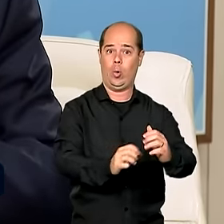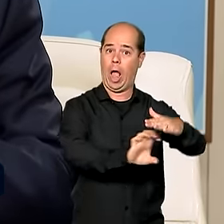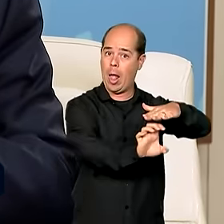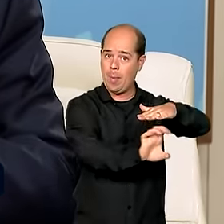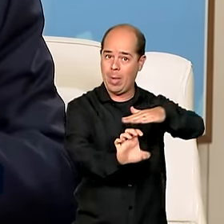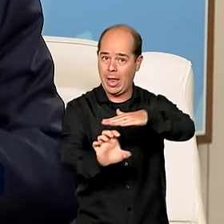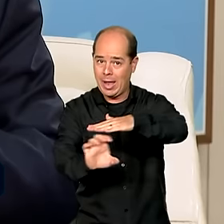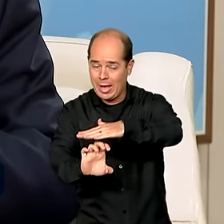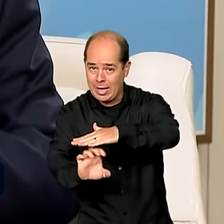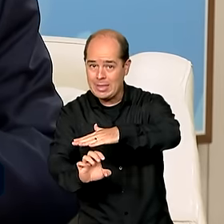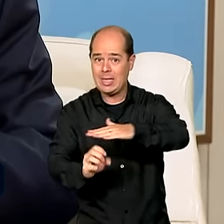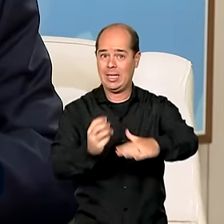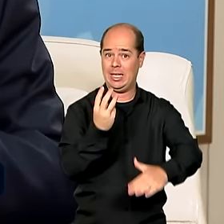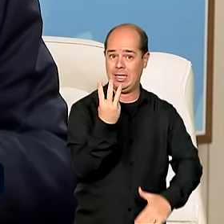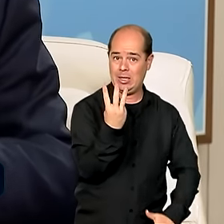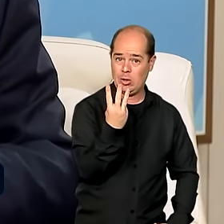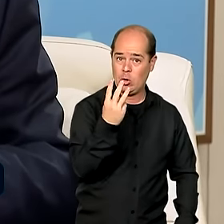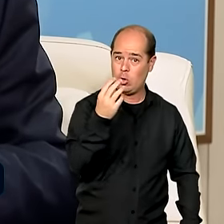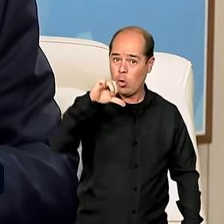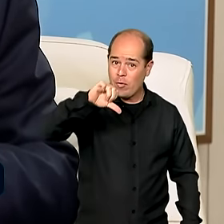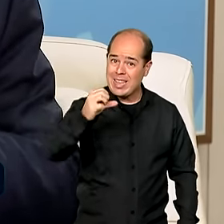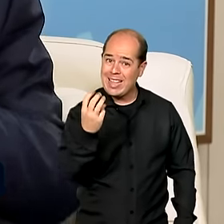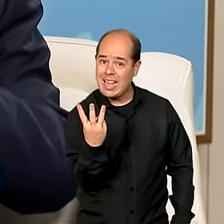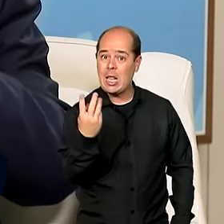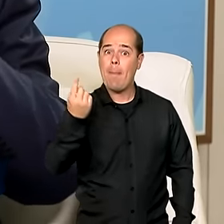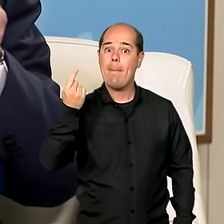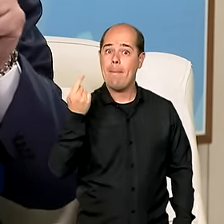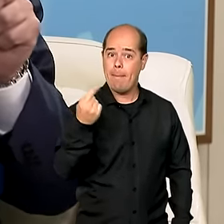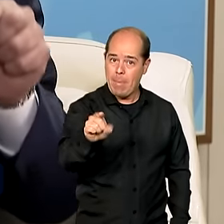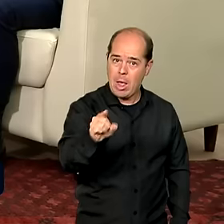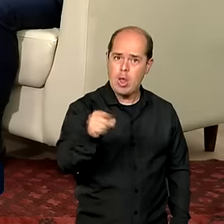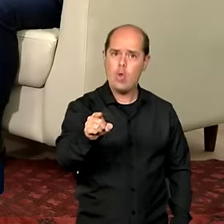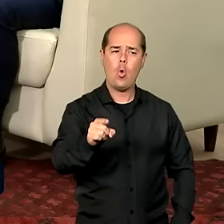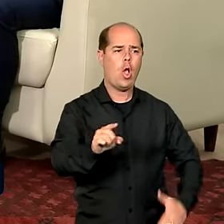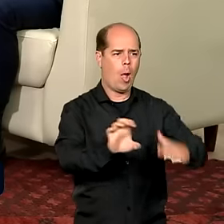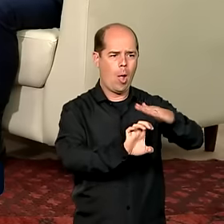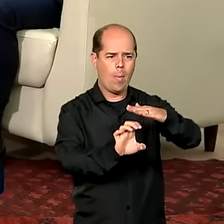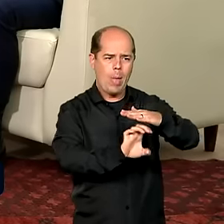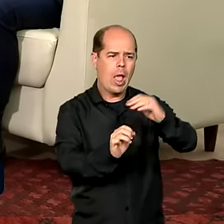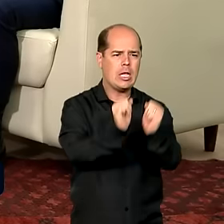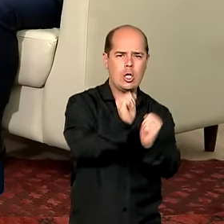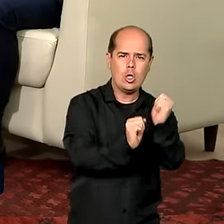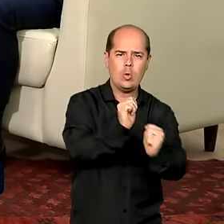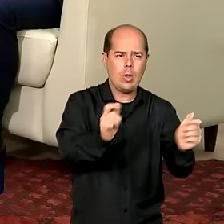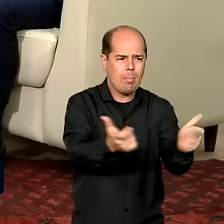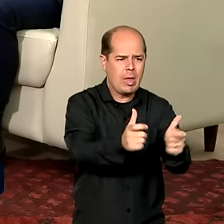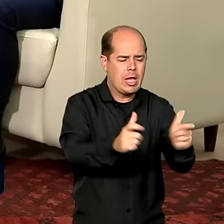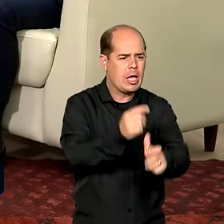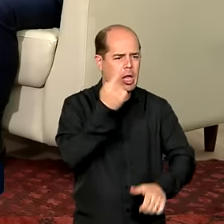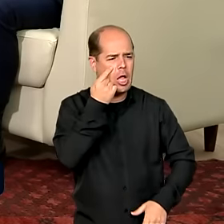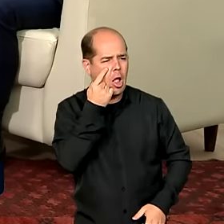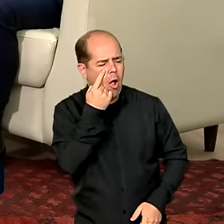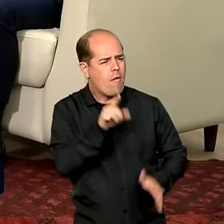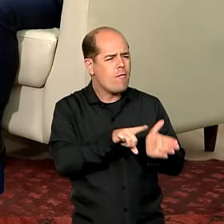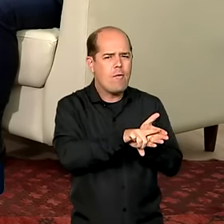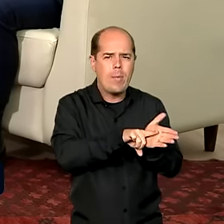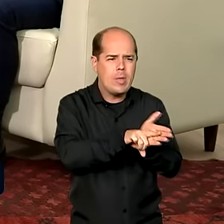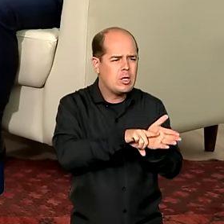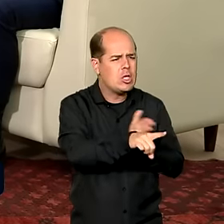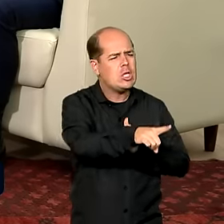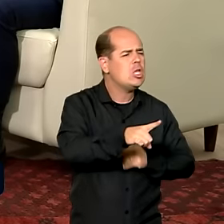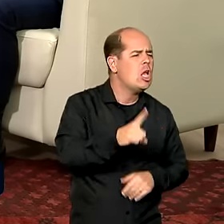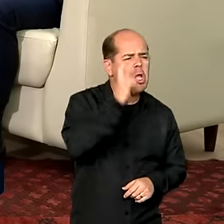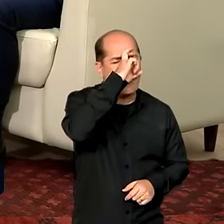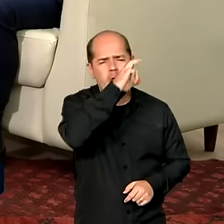93.000 Pequenas Empresas pequenas indústrias identifica o gargalo identifica a sua